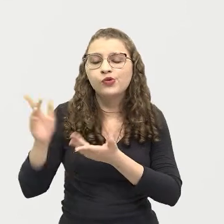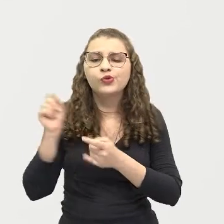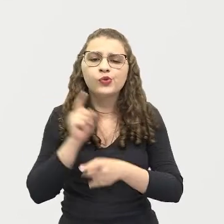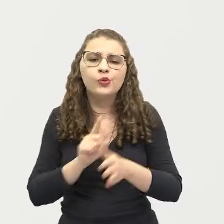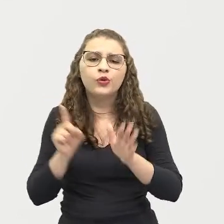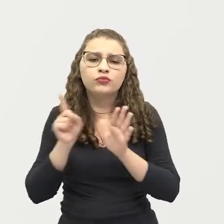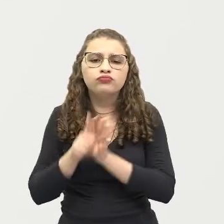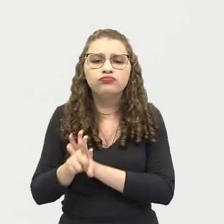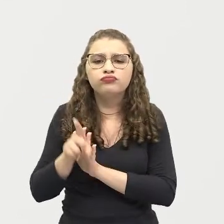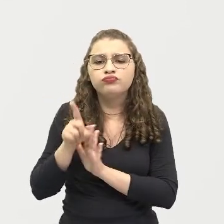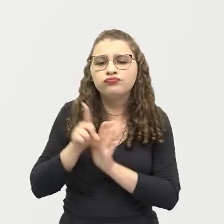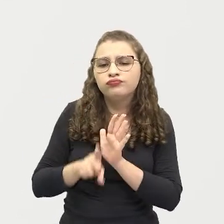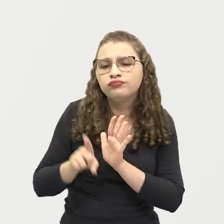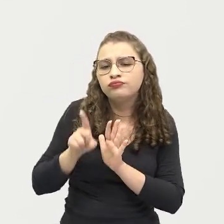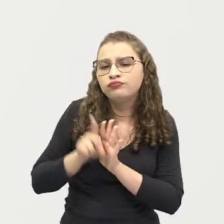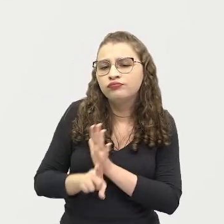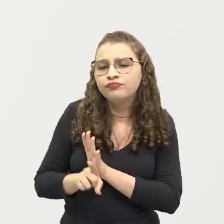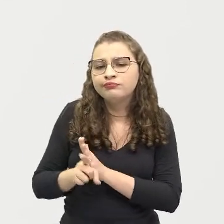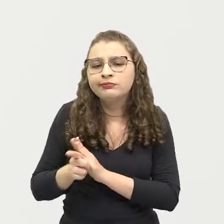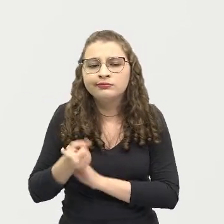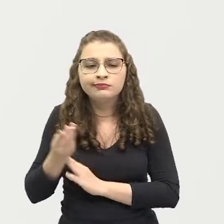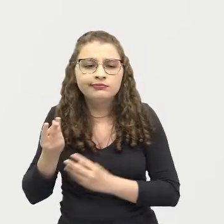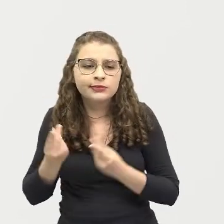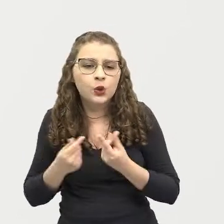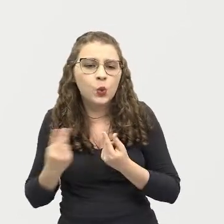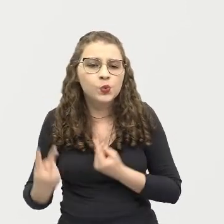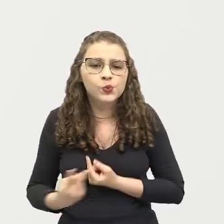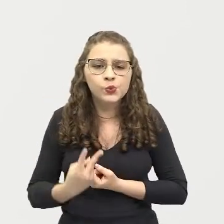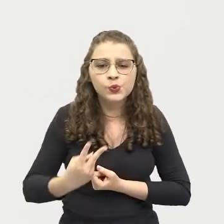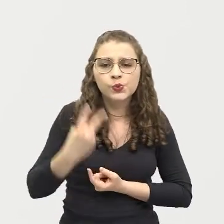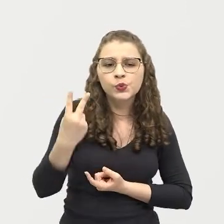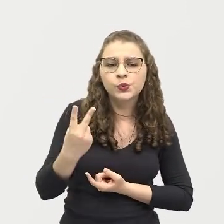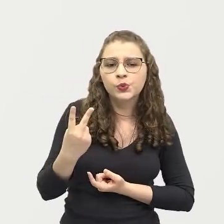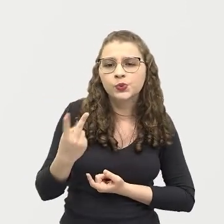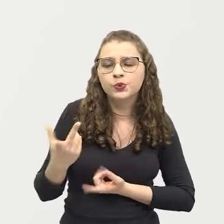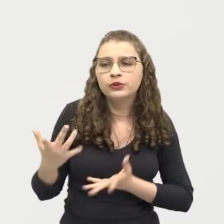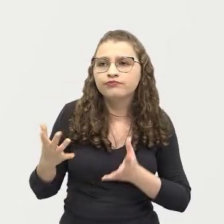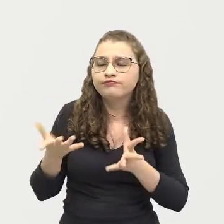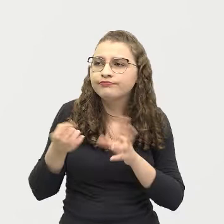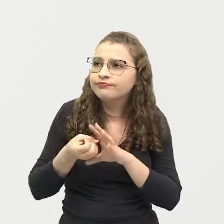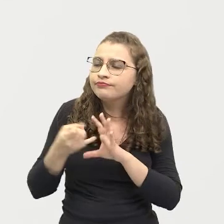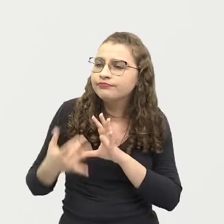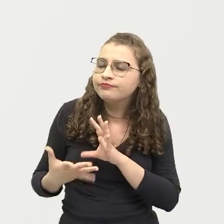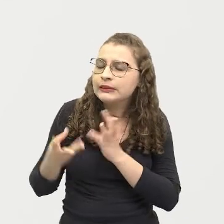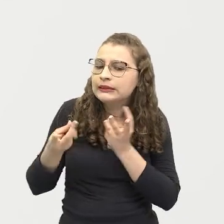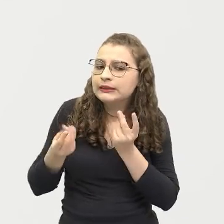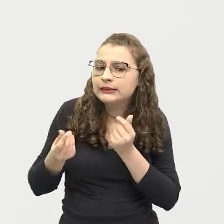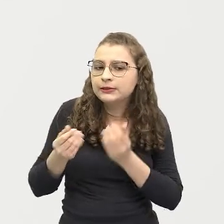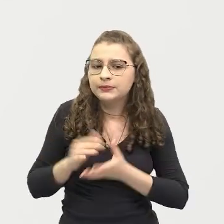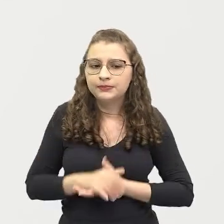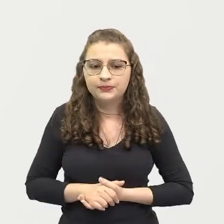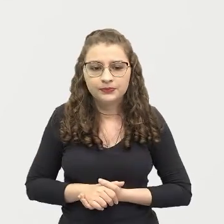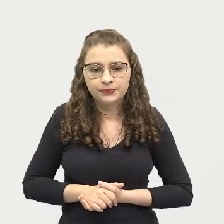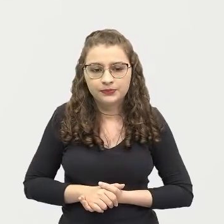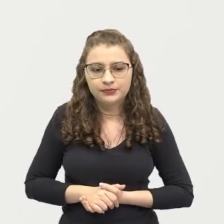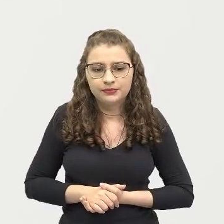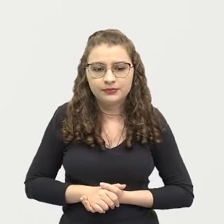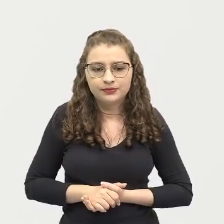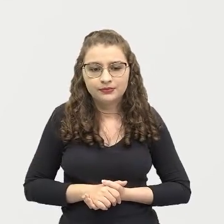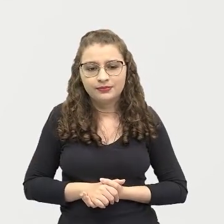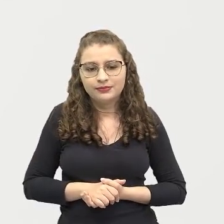como inspiração, deu início a um questionamento sistemático dos valores que fundamentavam o gosto nacional. Então,